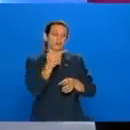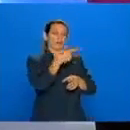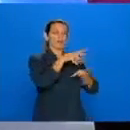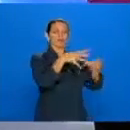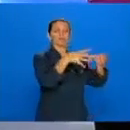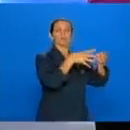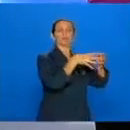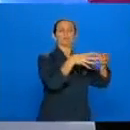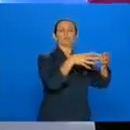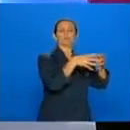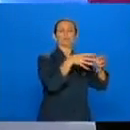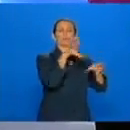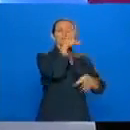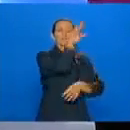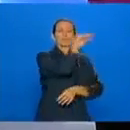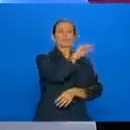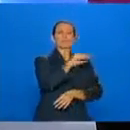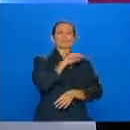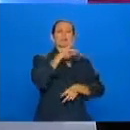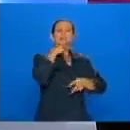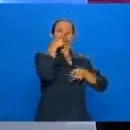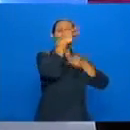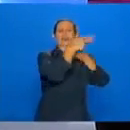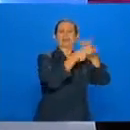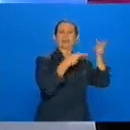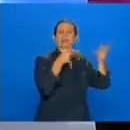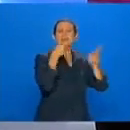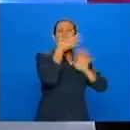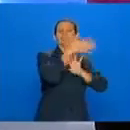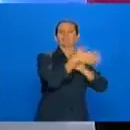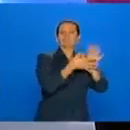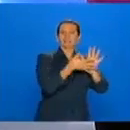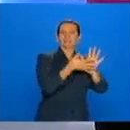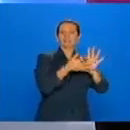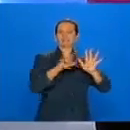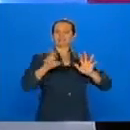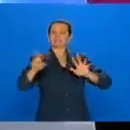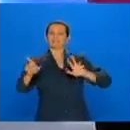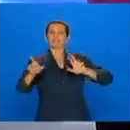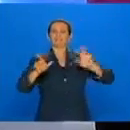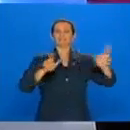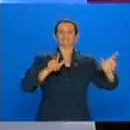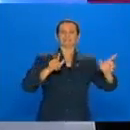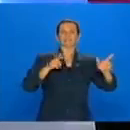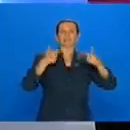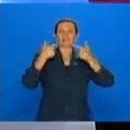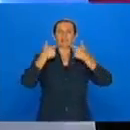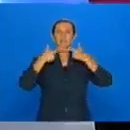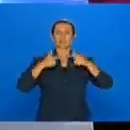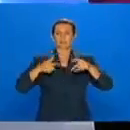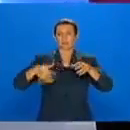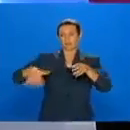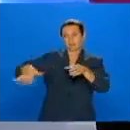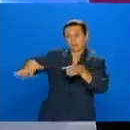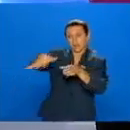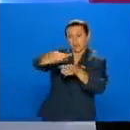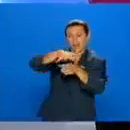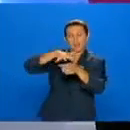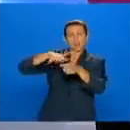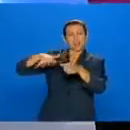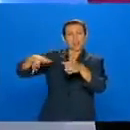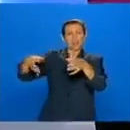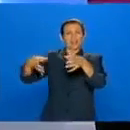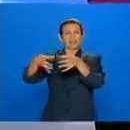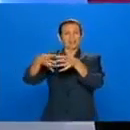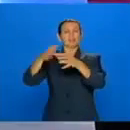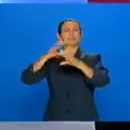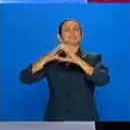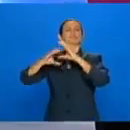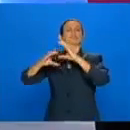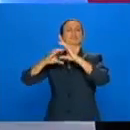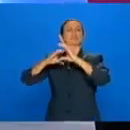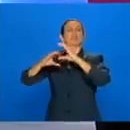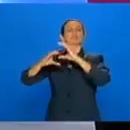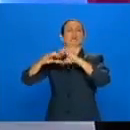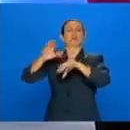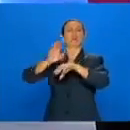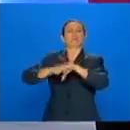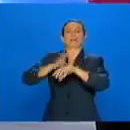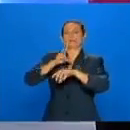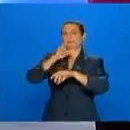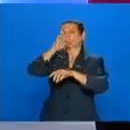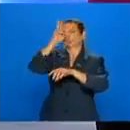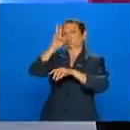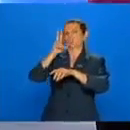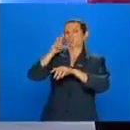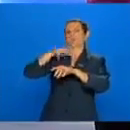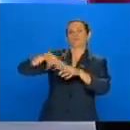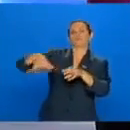fala. Outros traços comuns de uma língua se comunicam entre si, mais do que com os outros, mas